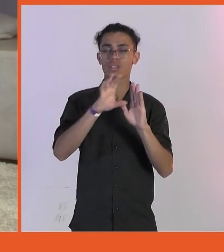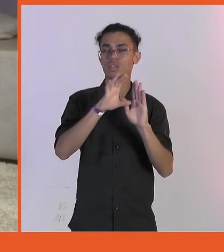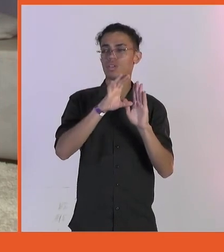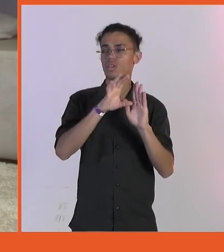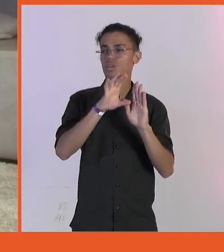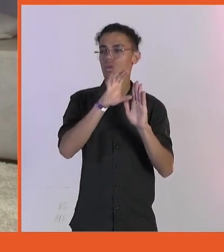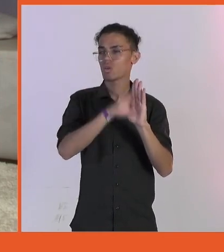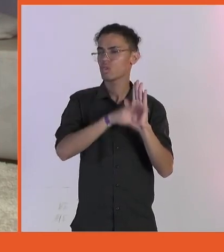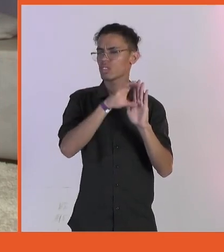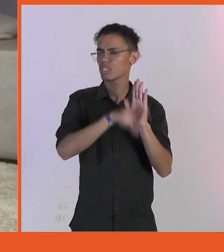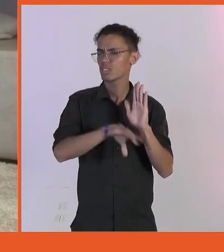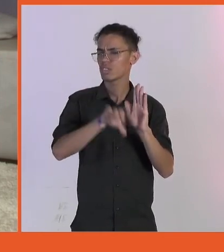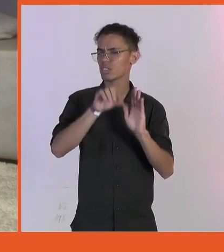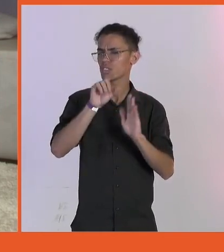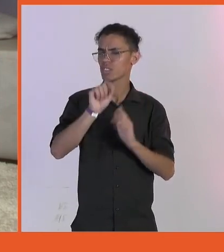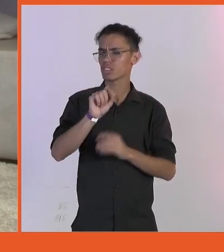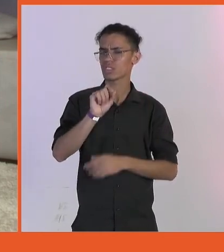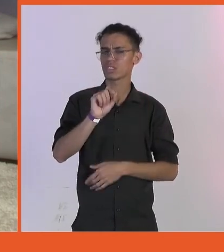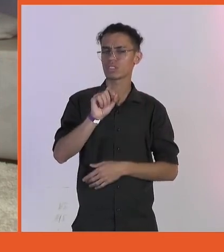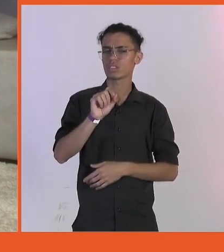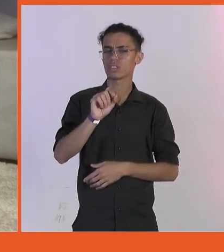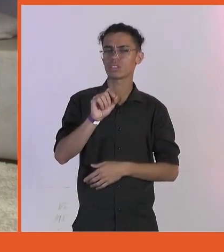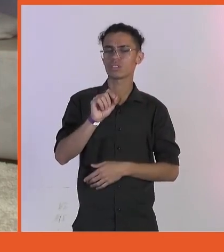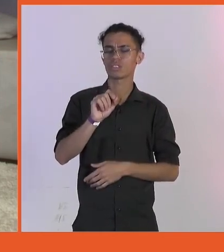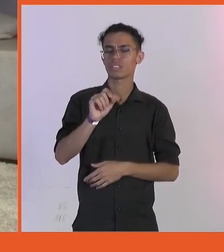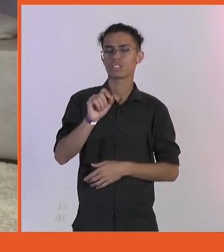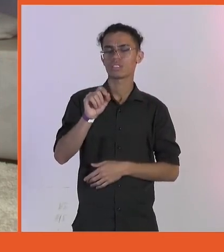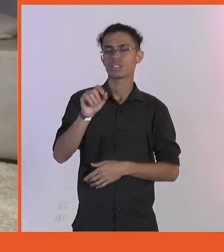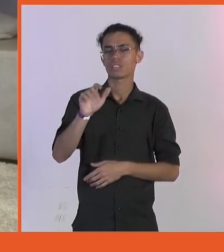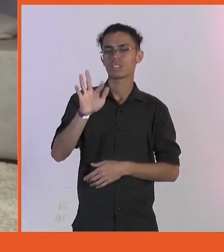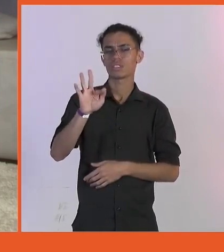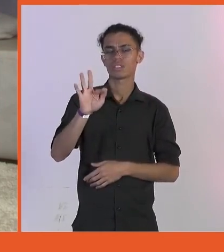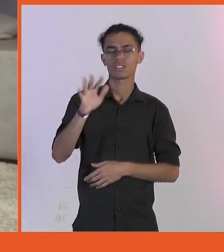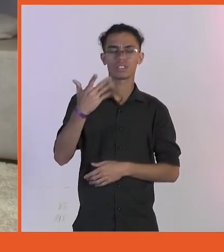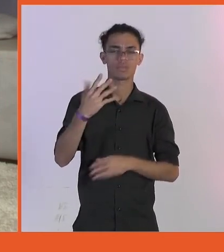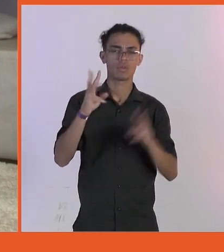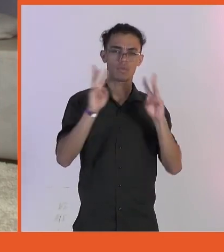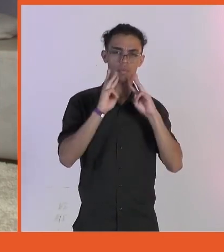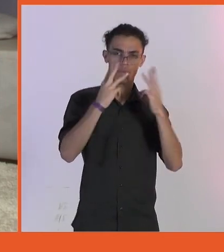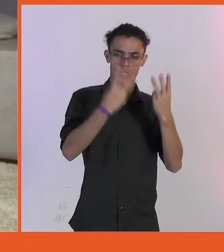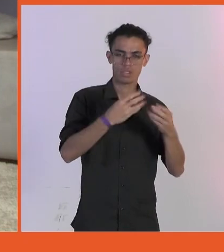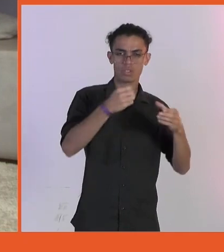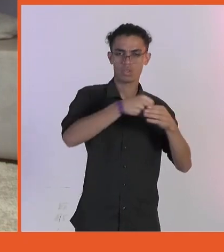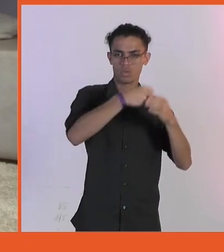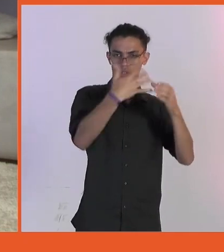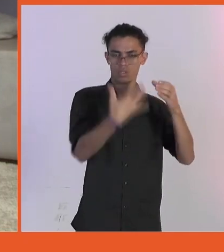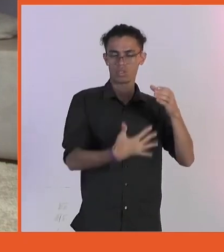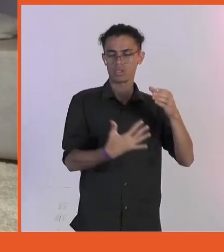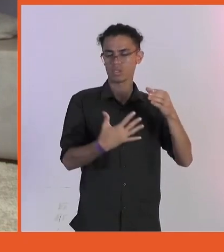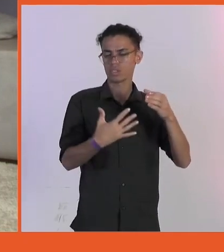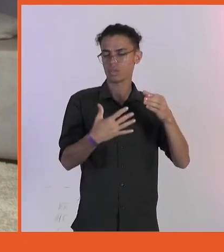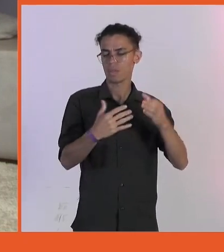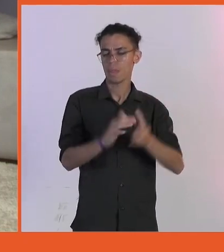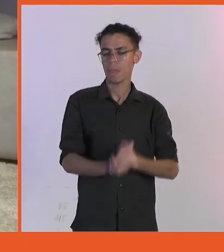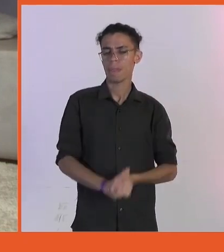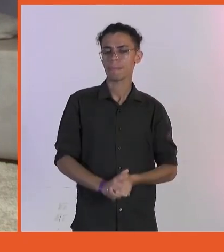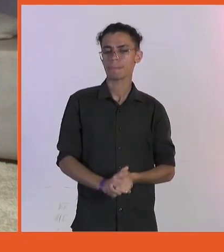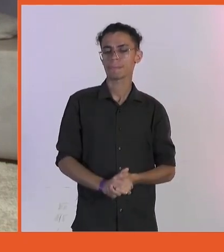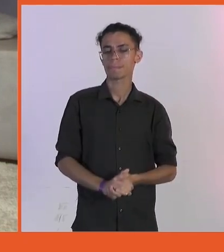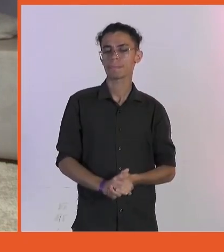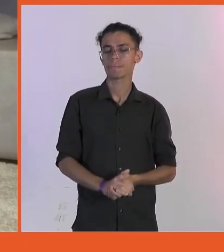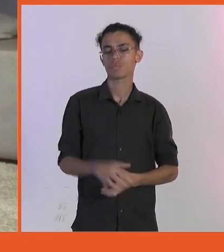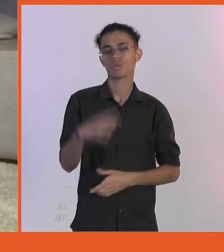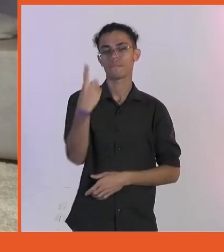de funil de conteúdo. Que eu peguei aquele funil clássico do marketing, né, de apresentação, conversão e venda, e eu transformei